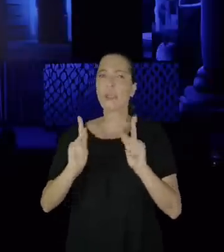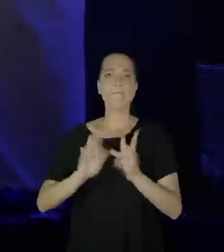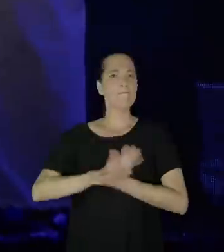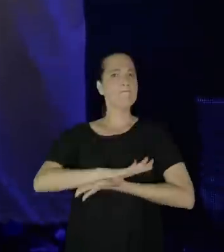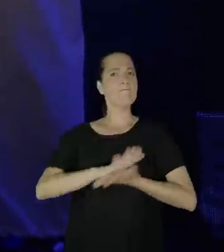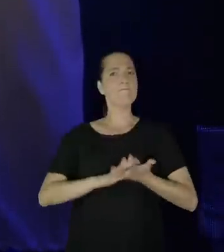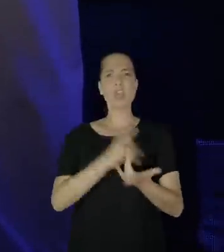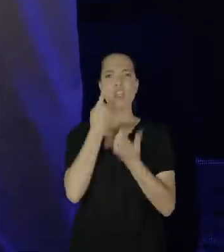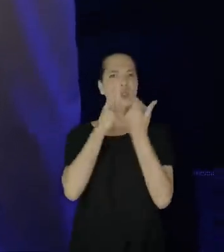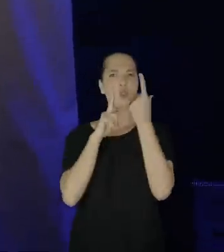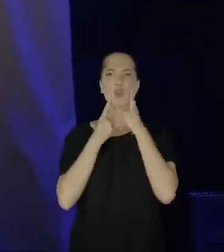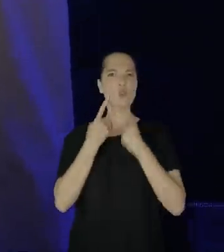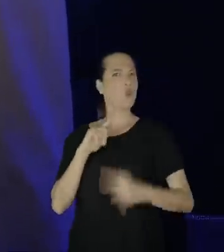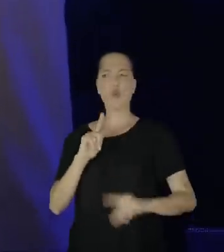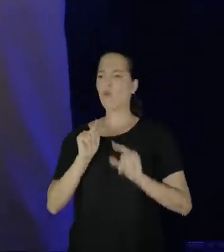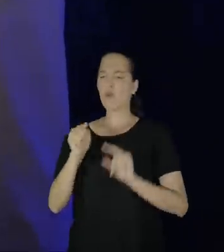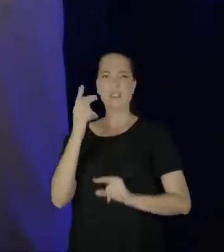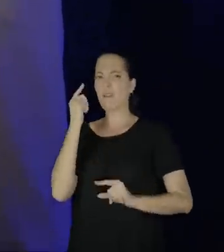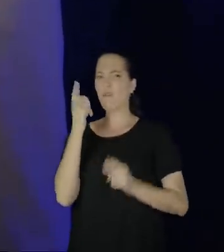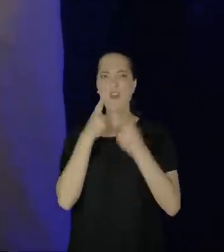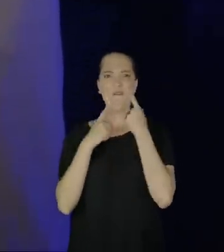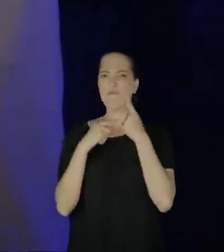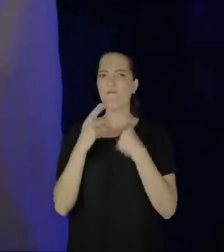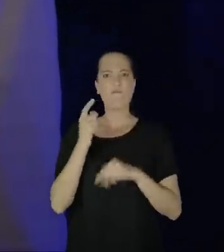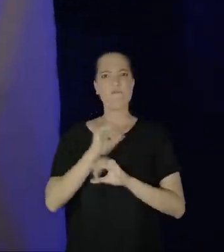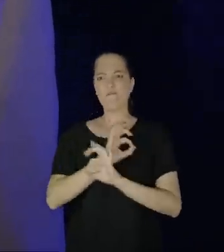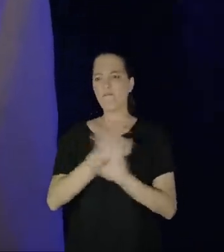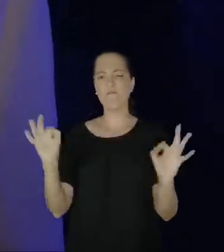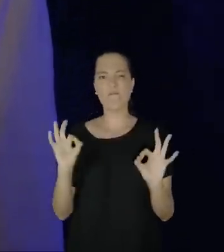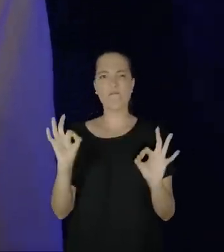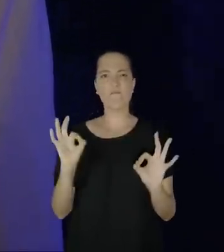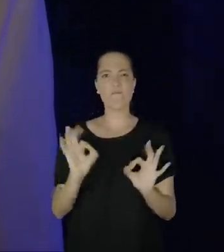nenhuma lágrima verás escorrer em meus olhos.